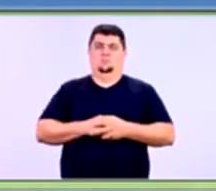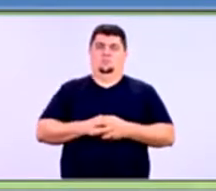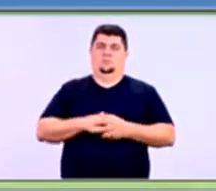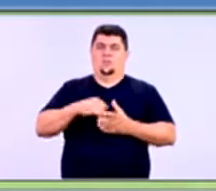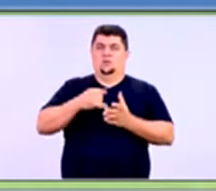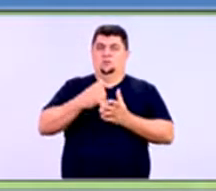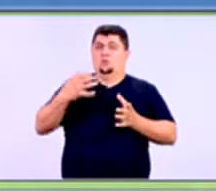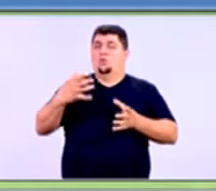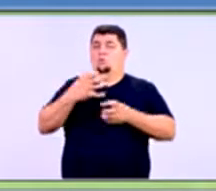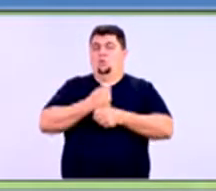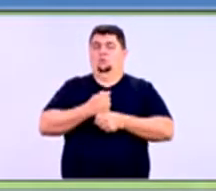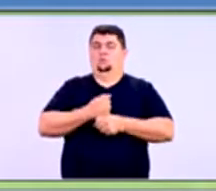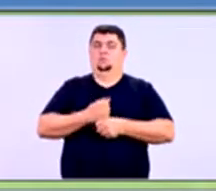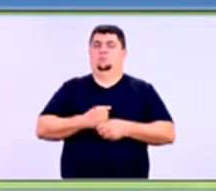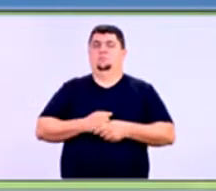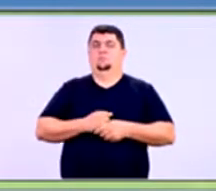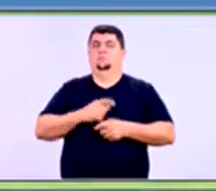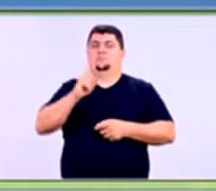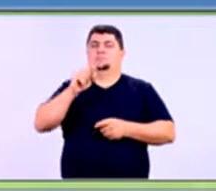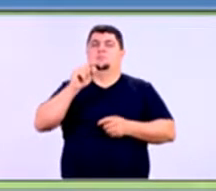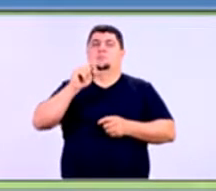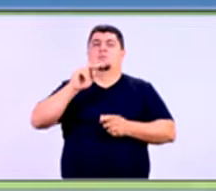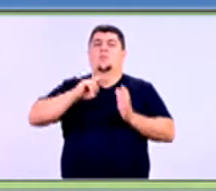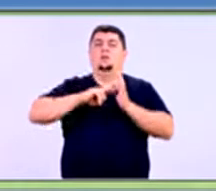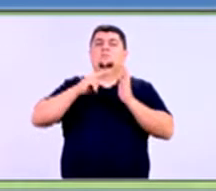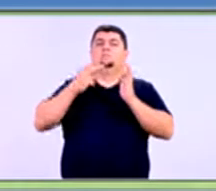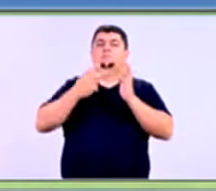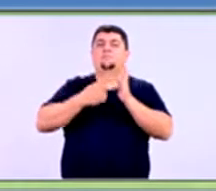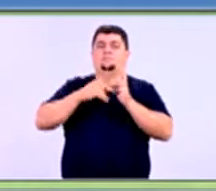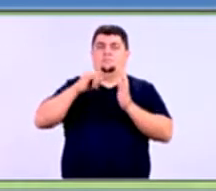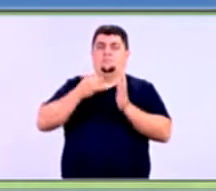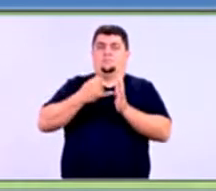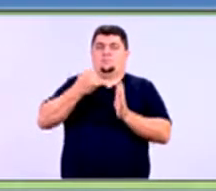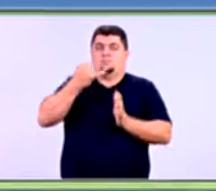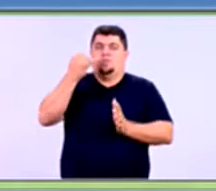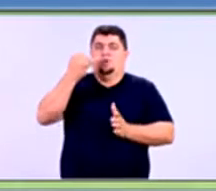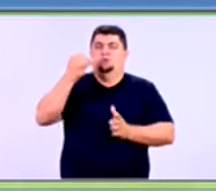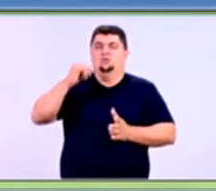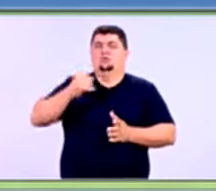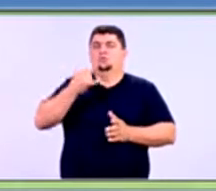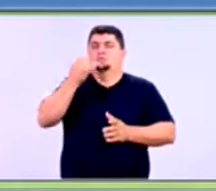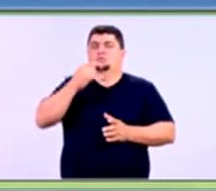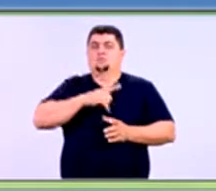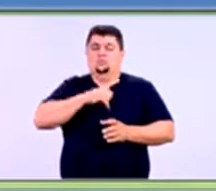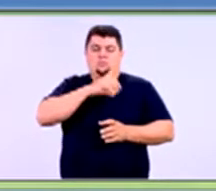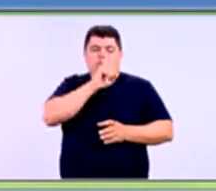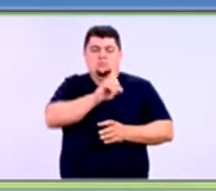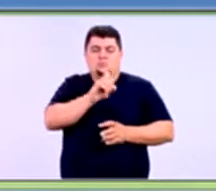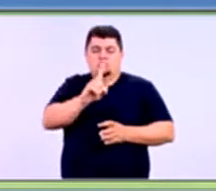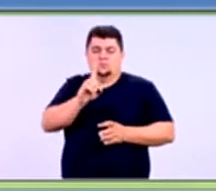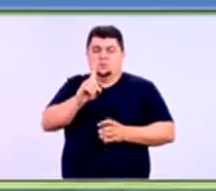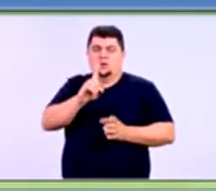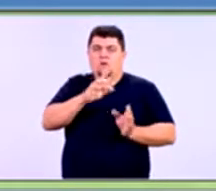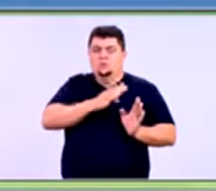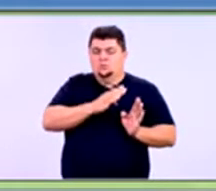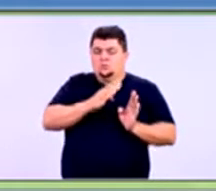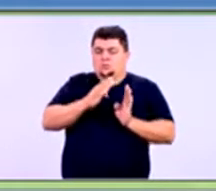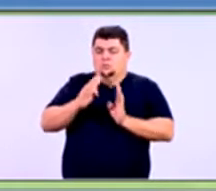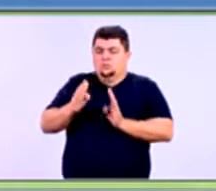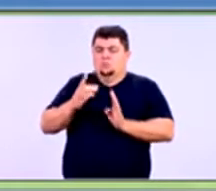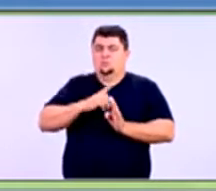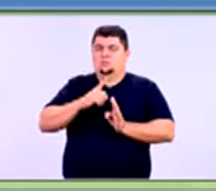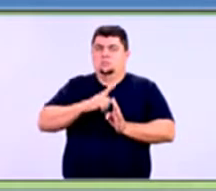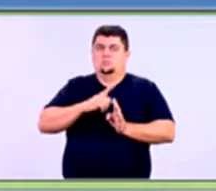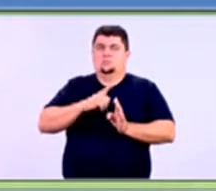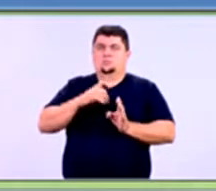compostos. Isso significa que os juros correspondentes a cada um dos períodos passa a